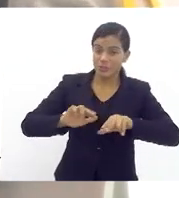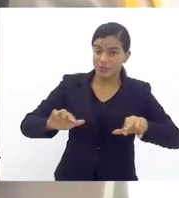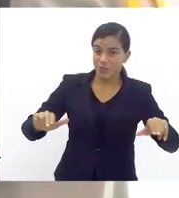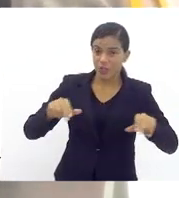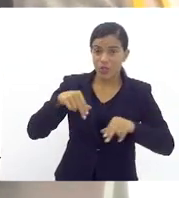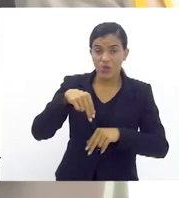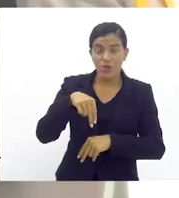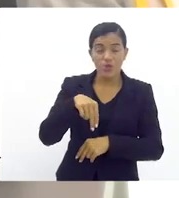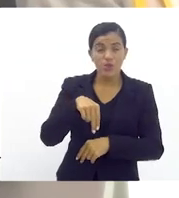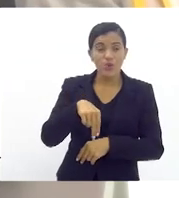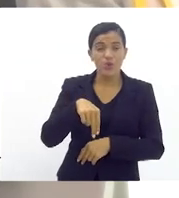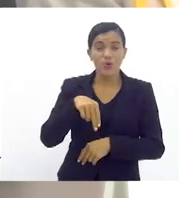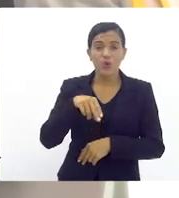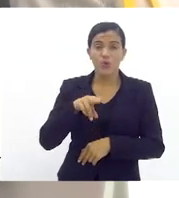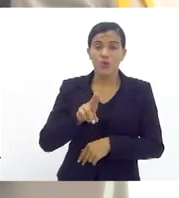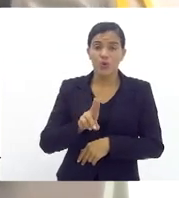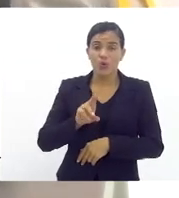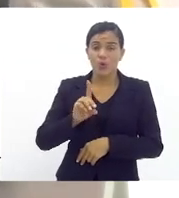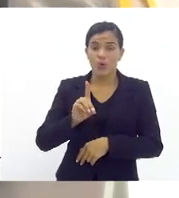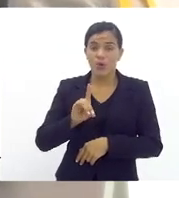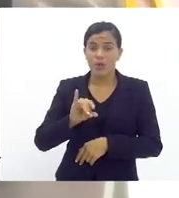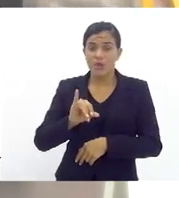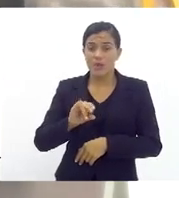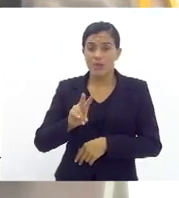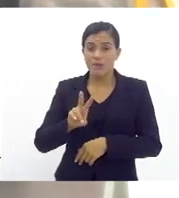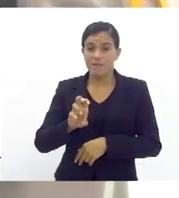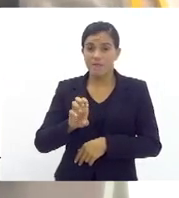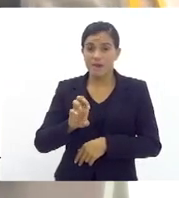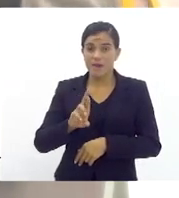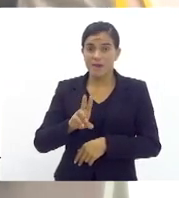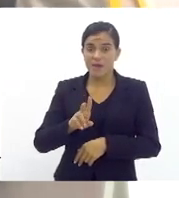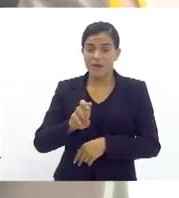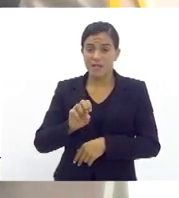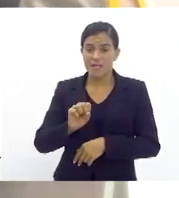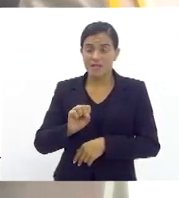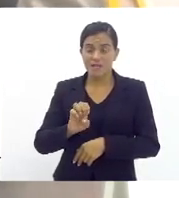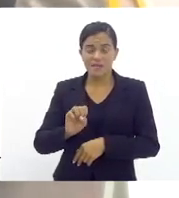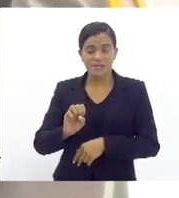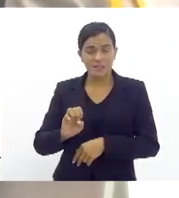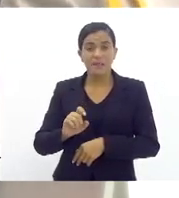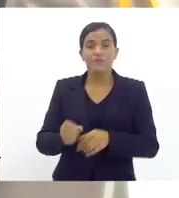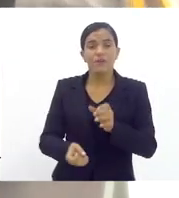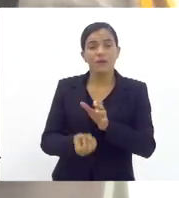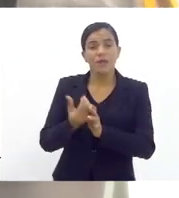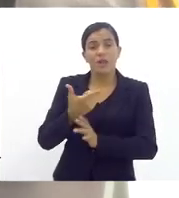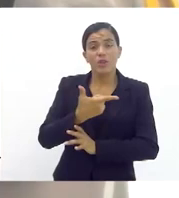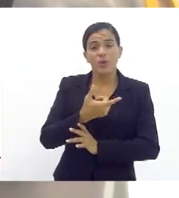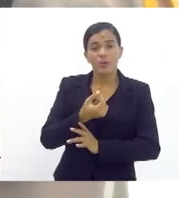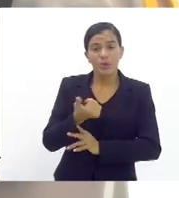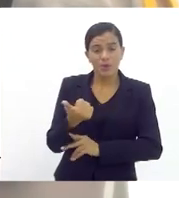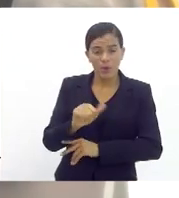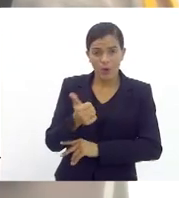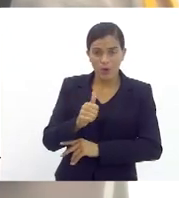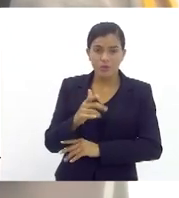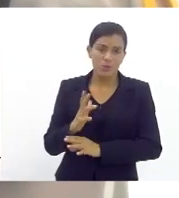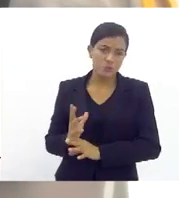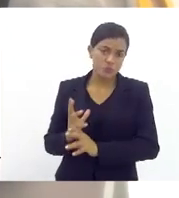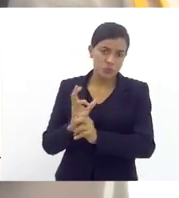O Nudiverses é um núcleo da diversidade sexual, criado em 2011, Então, estamos aí com 13